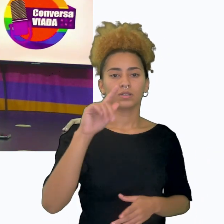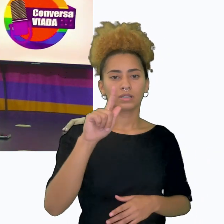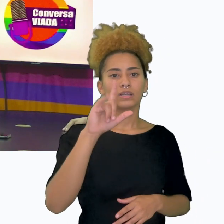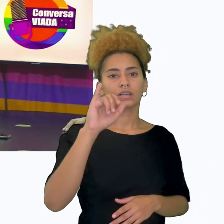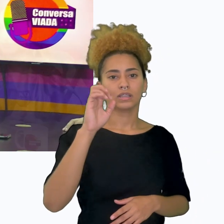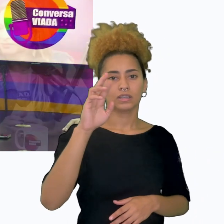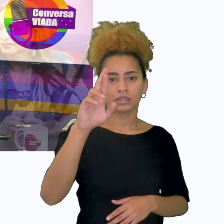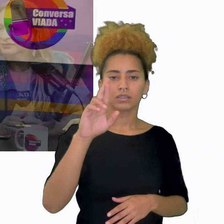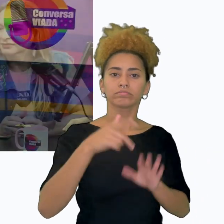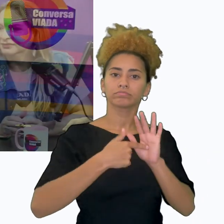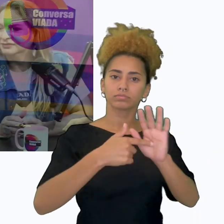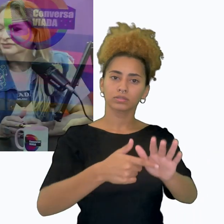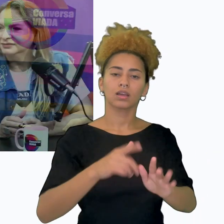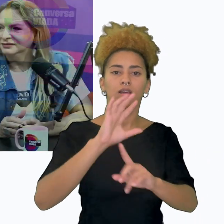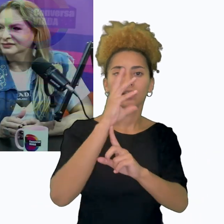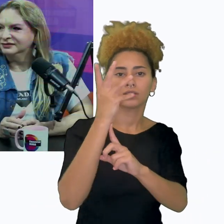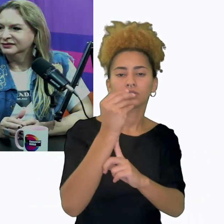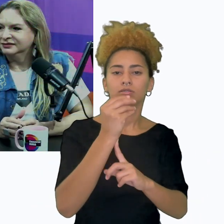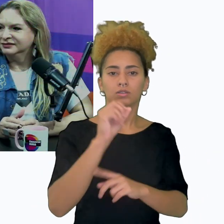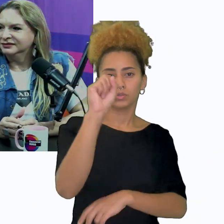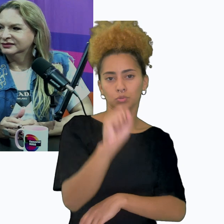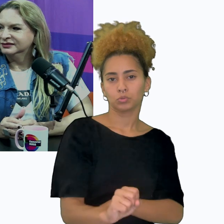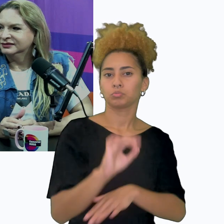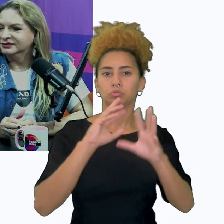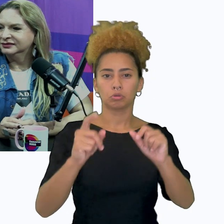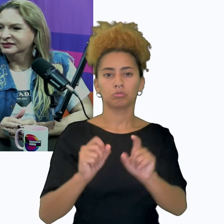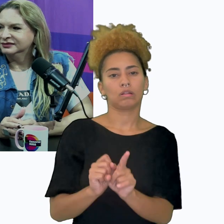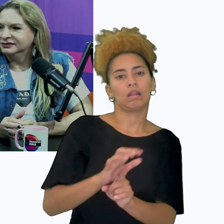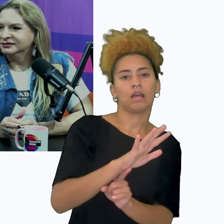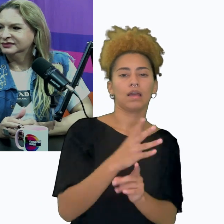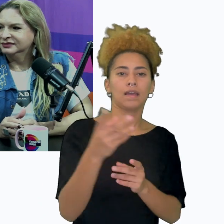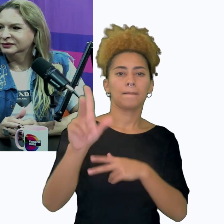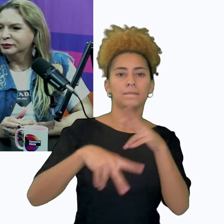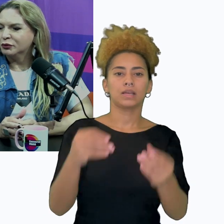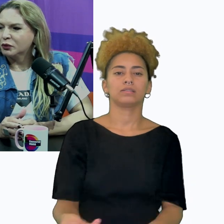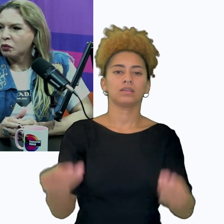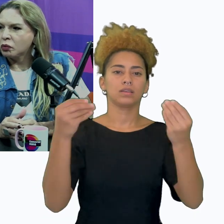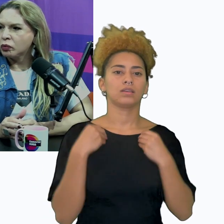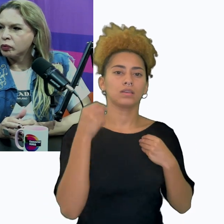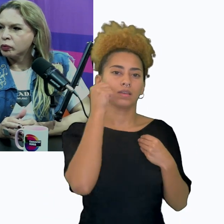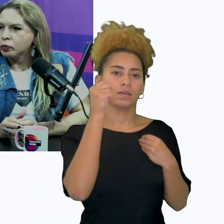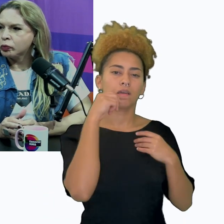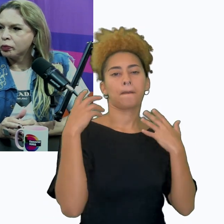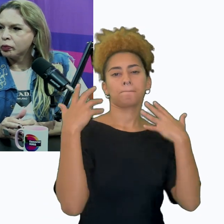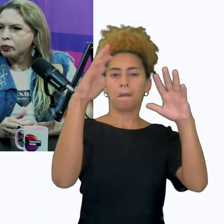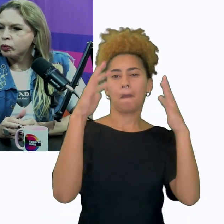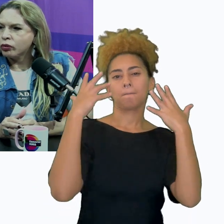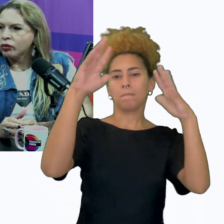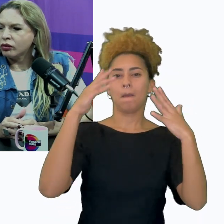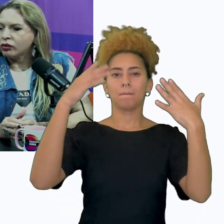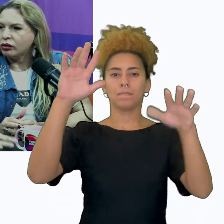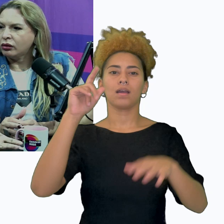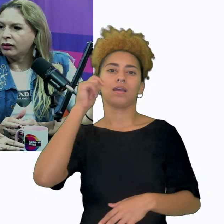Glitter apareceu, foi um deslumbro. Eram os artistas do Sul, tudo correndo atrás, dando presente, as meninas sendo